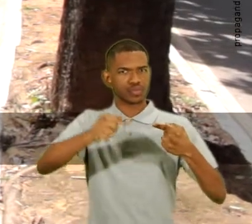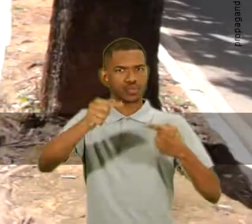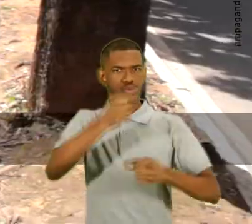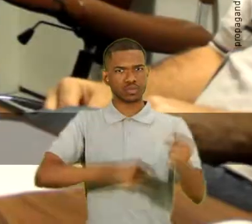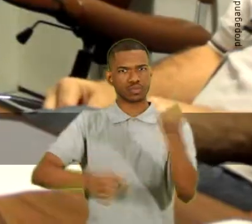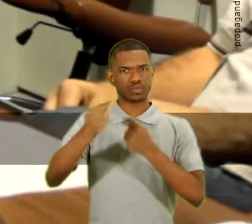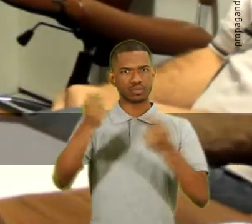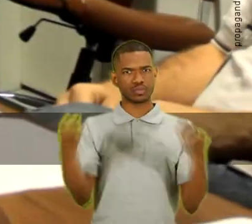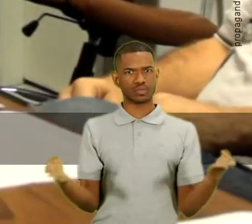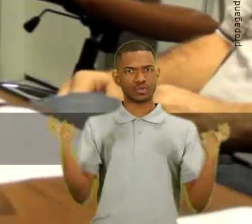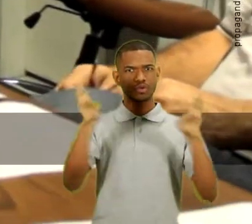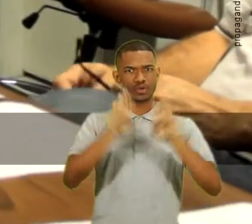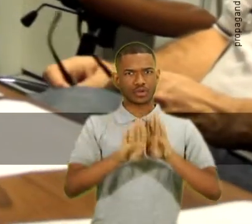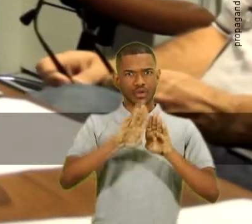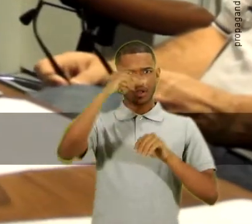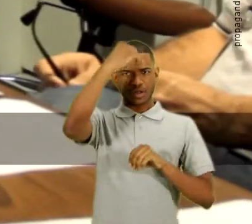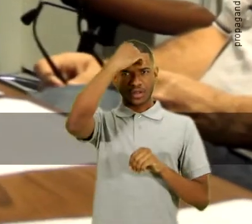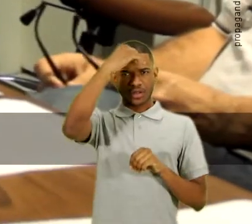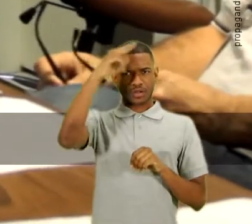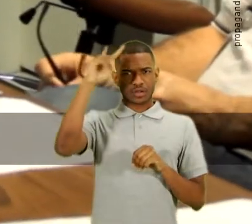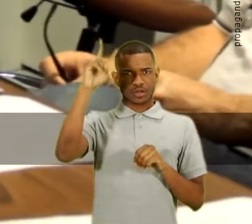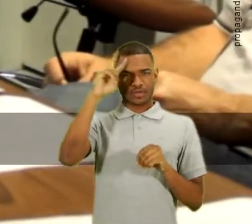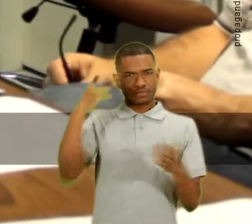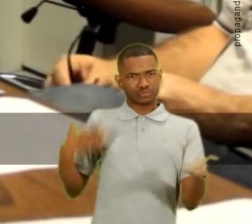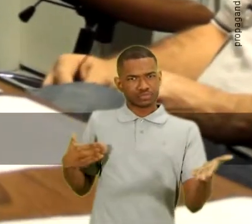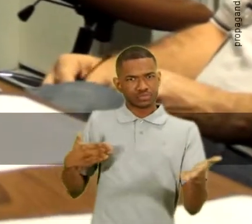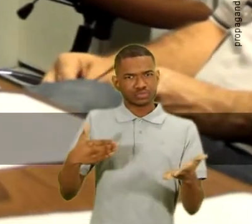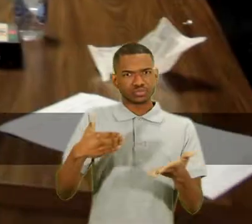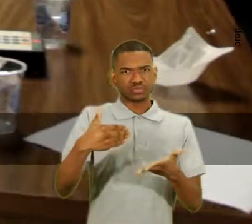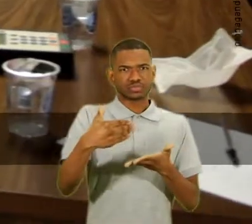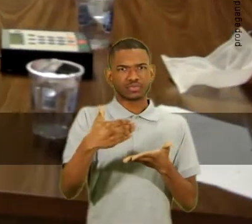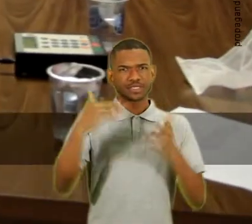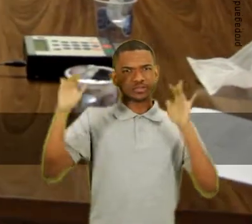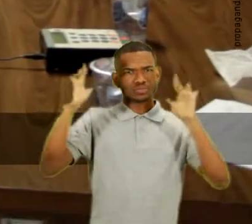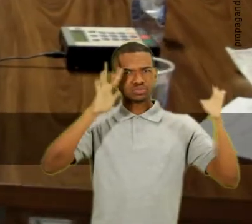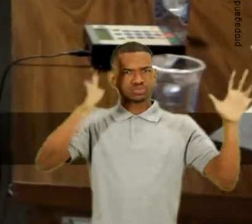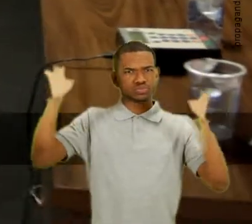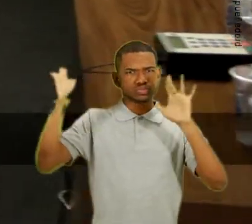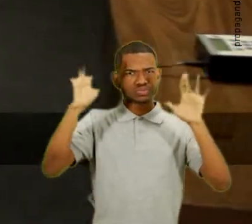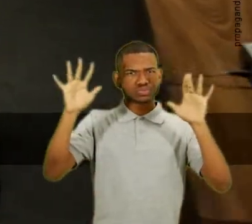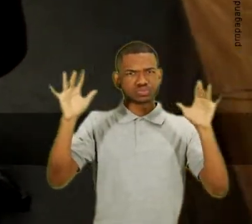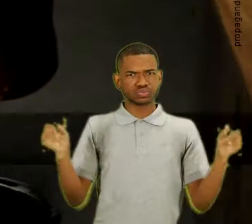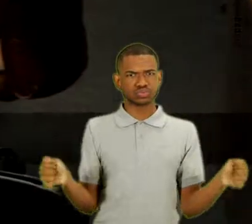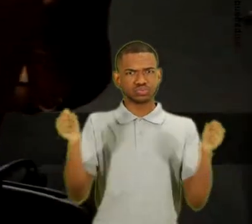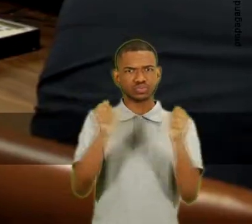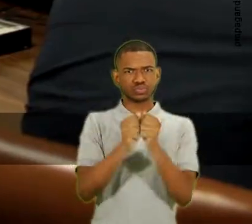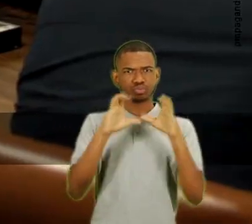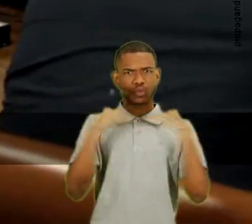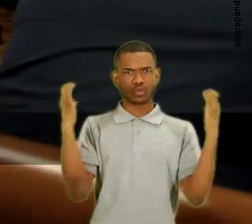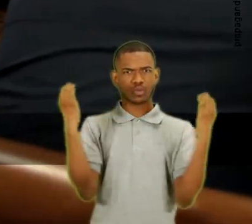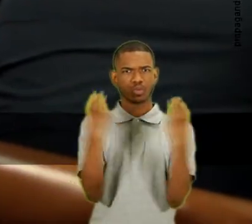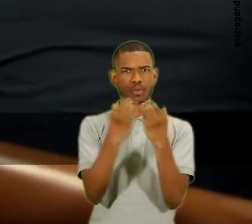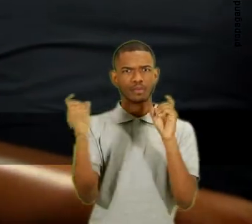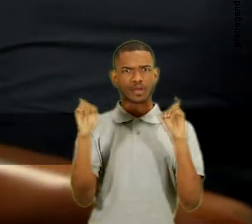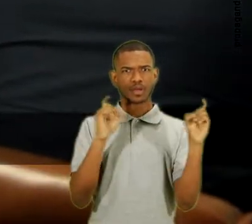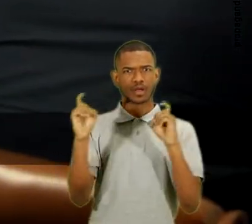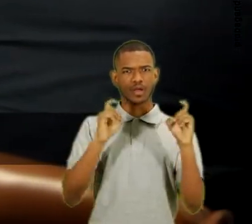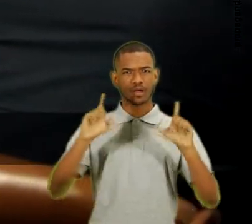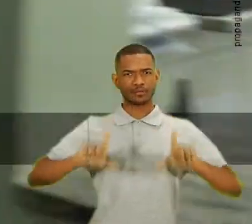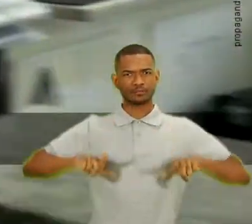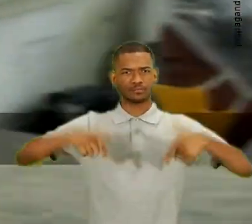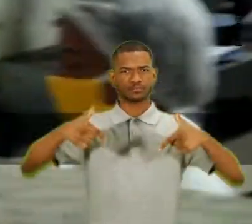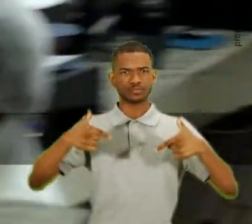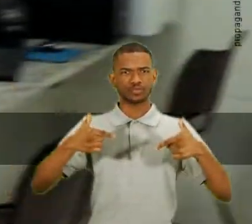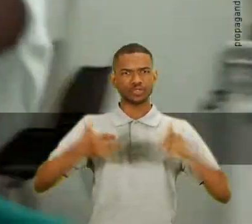fechado Dr Marcus Vinicius iniciam uma verdadeira reflexão junto ao comitê de gestão de